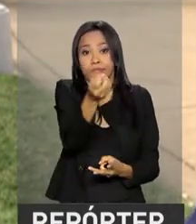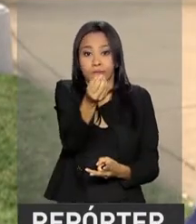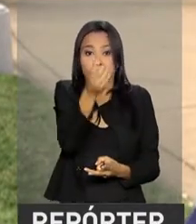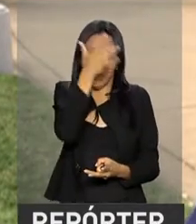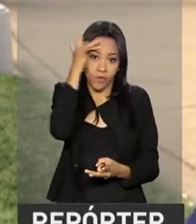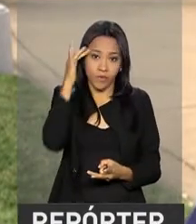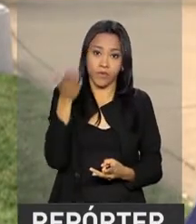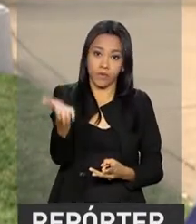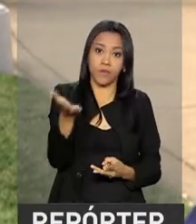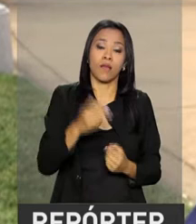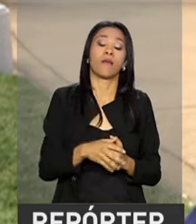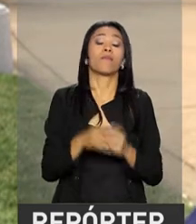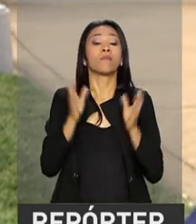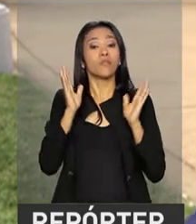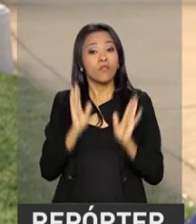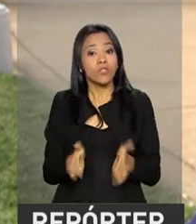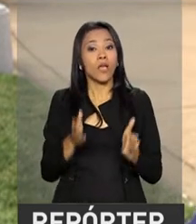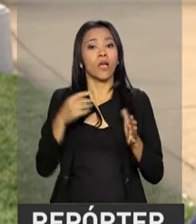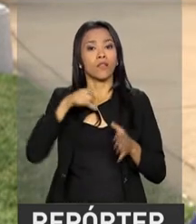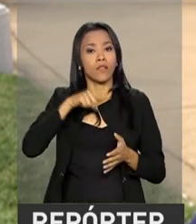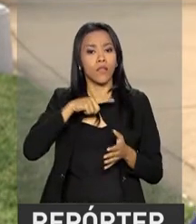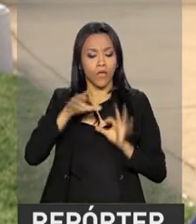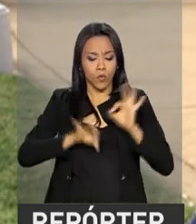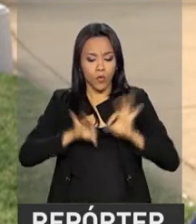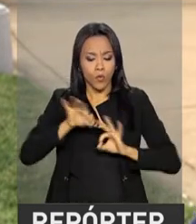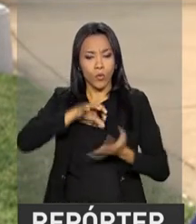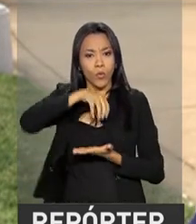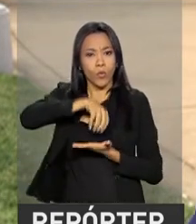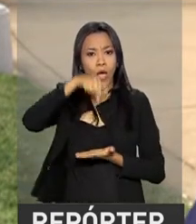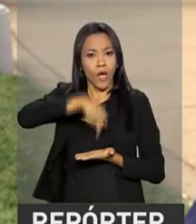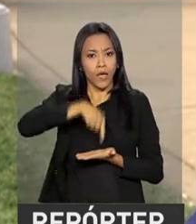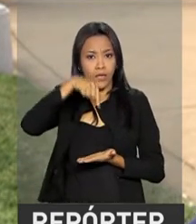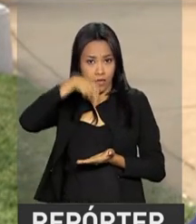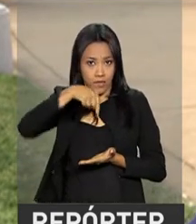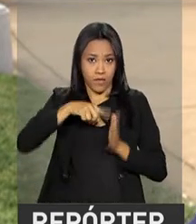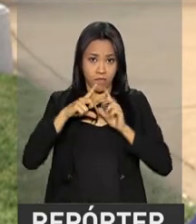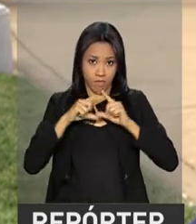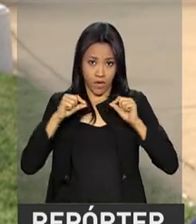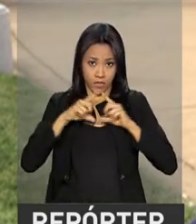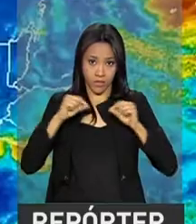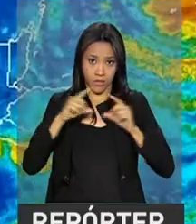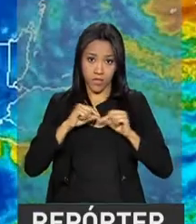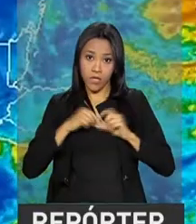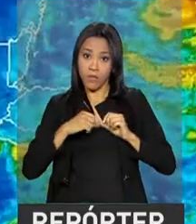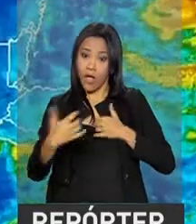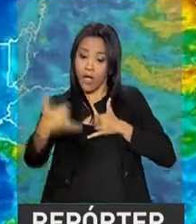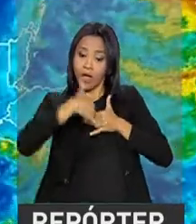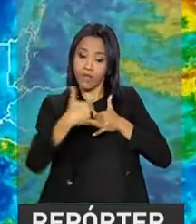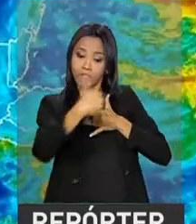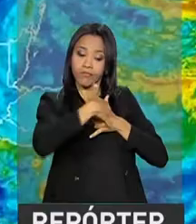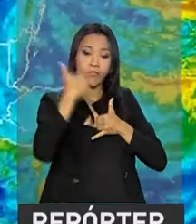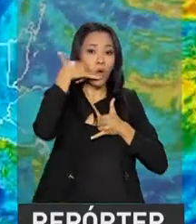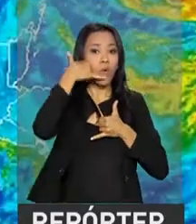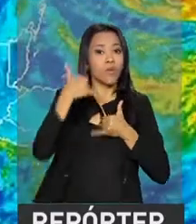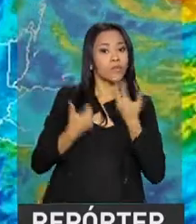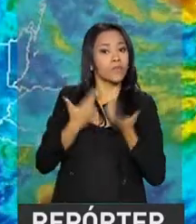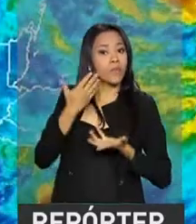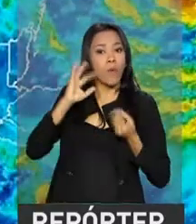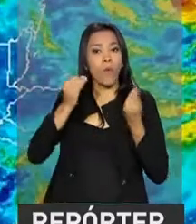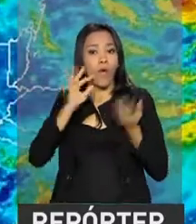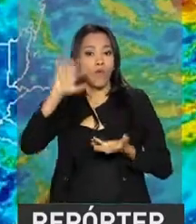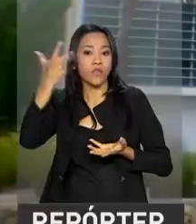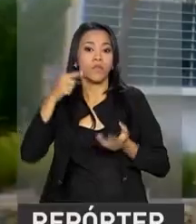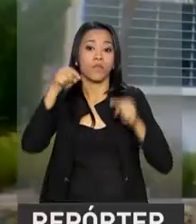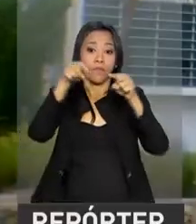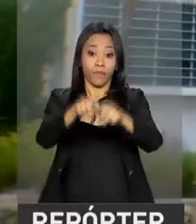atendimento emergencial na área consular em Brasília desde o início da crise. Aqui nos Estados Unidos, o furacão atingiu a Flórida com